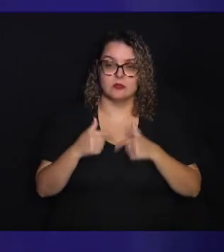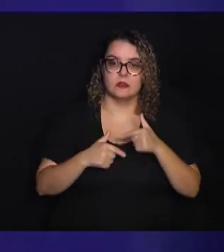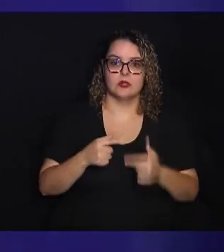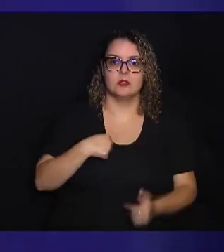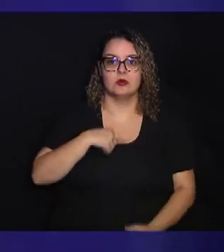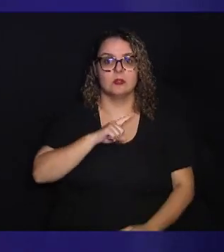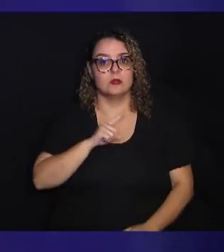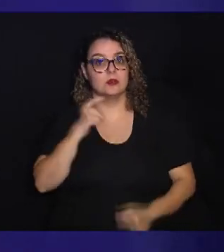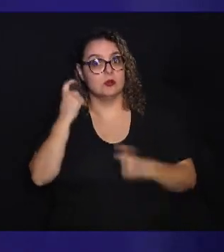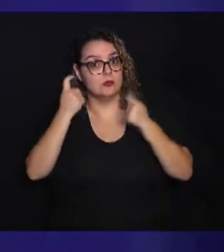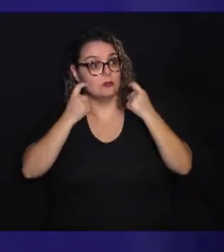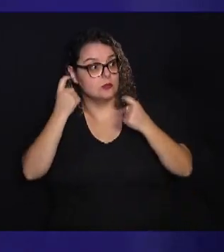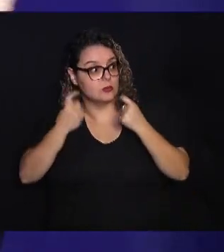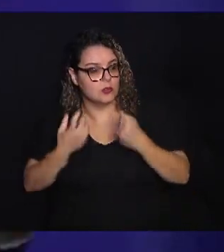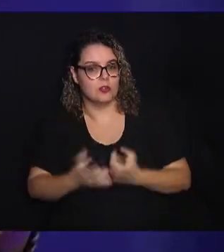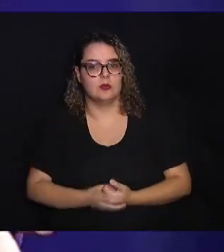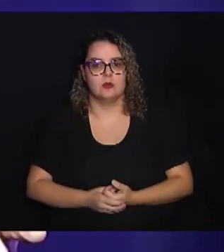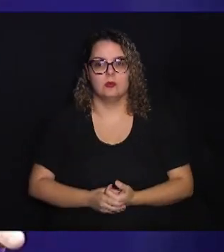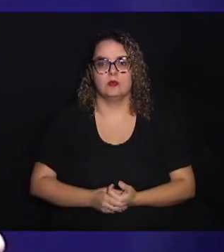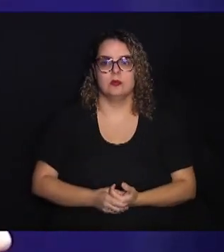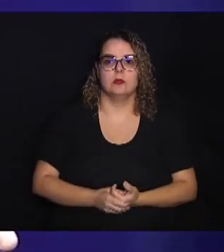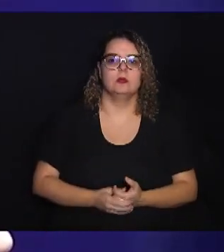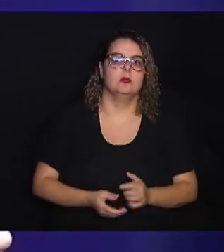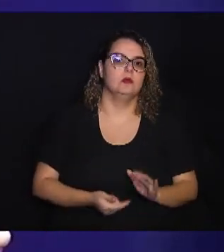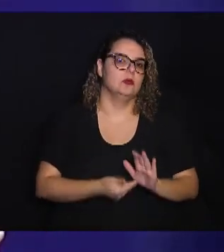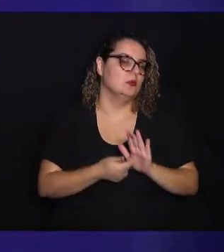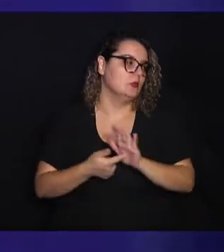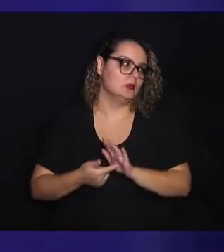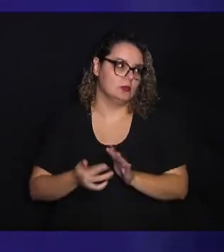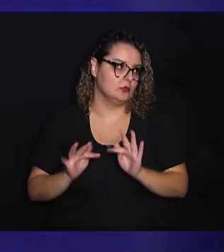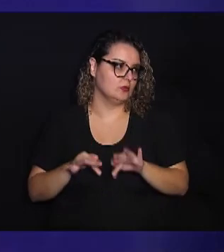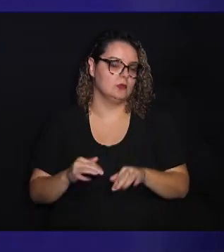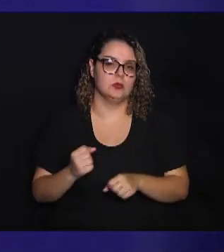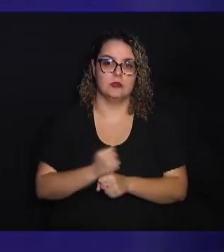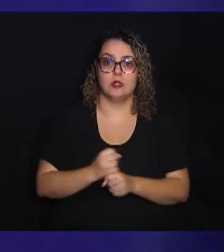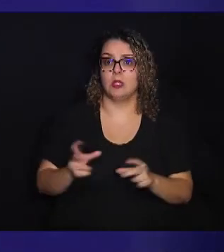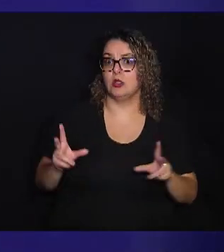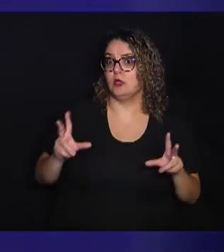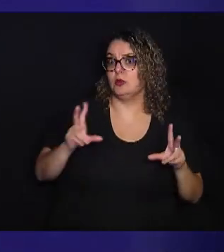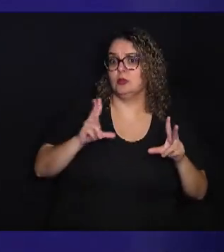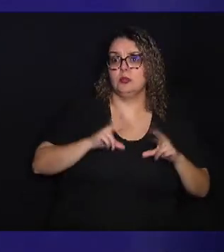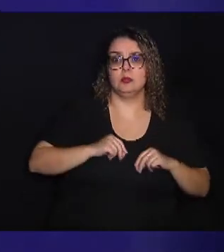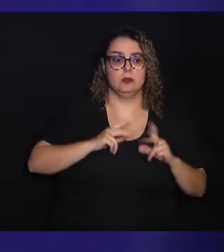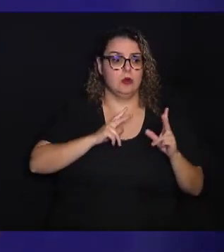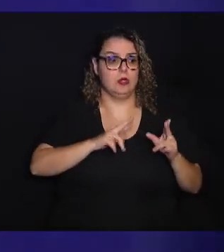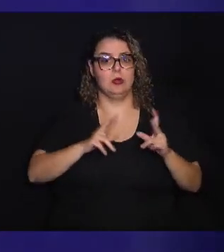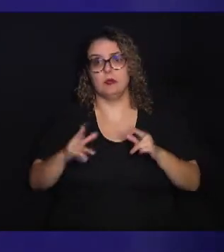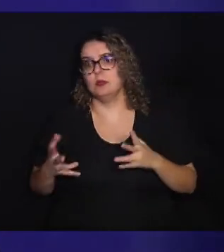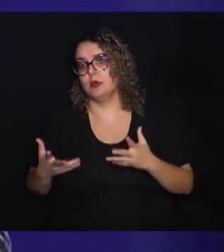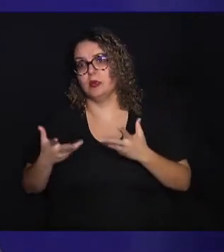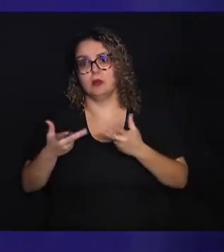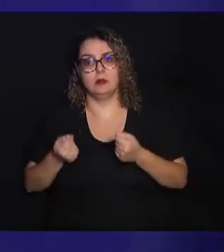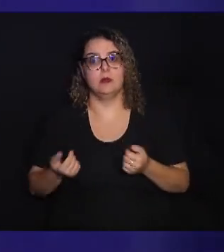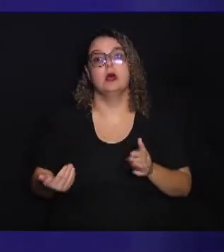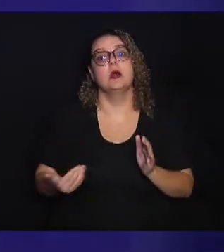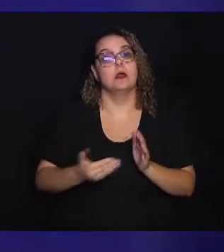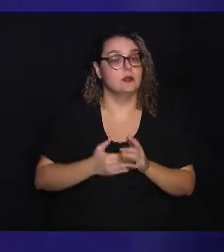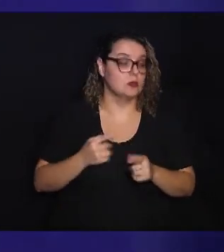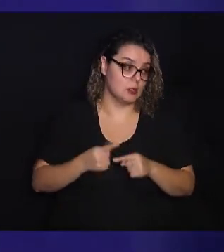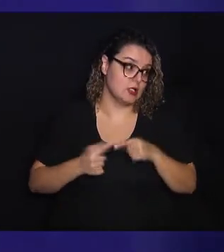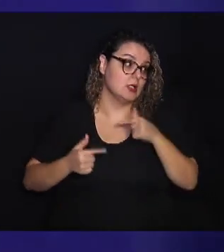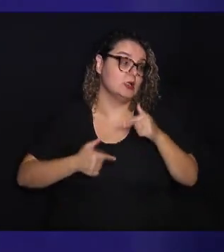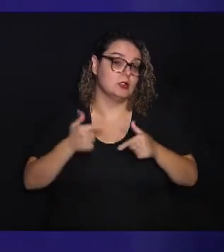me preocupo com um espetáculo no fim do ano. Nossa, tem que ser igualzinho, tem que ser maravilhoso, até porque a gente está trabalhando